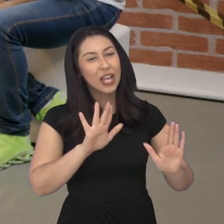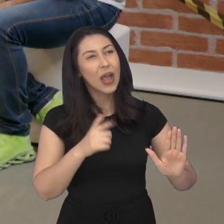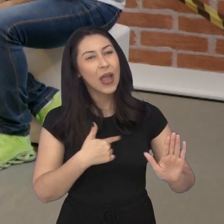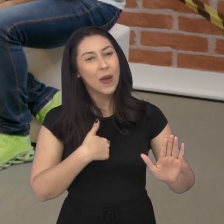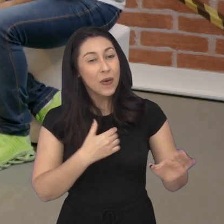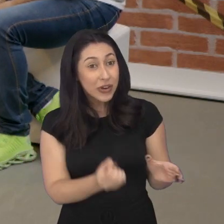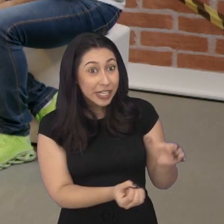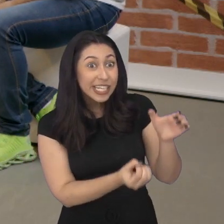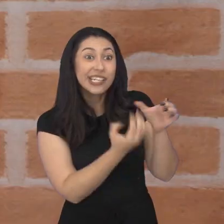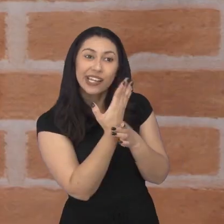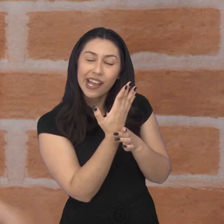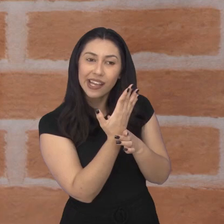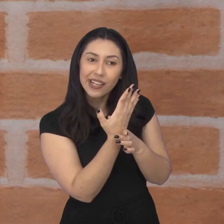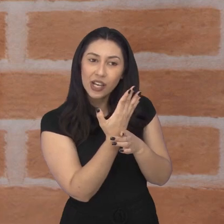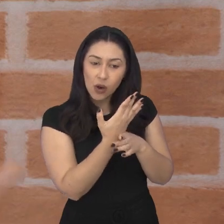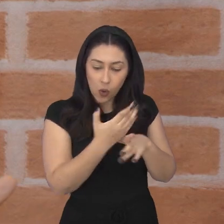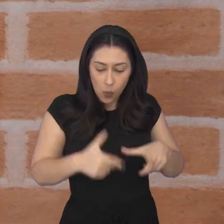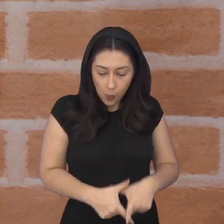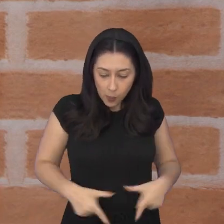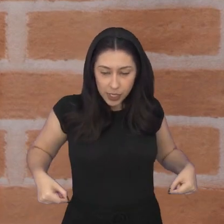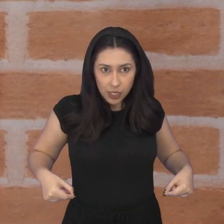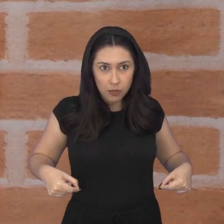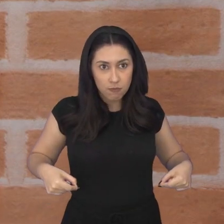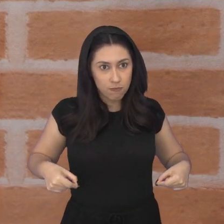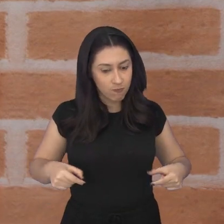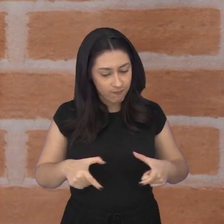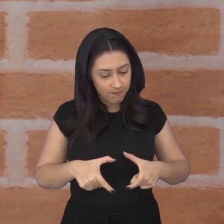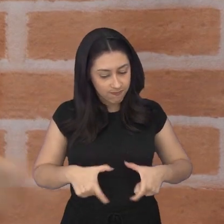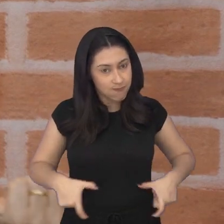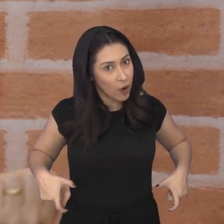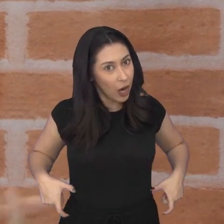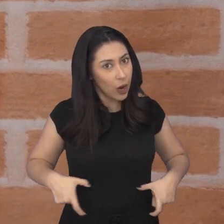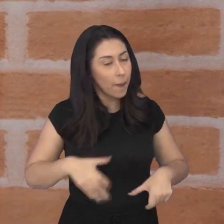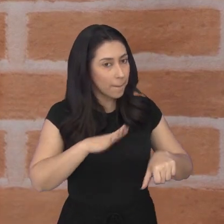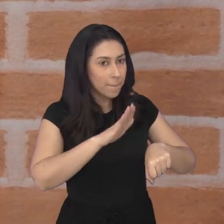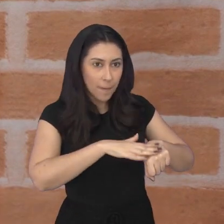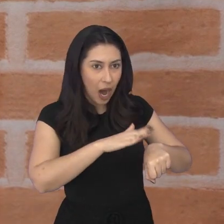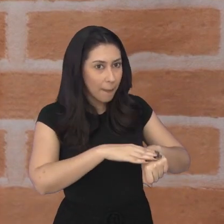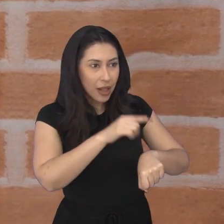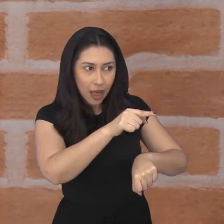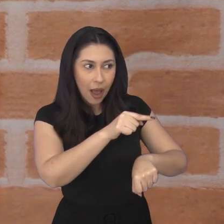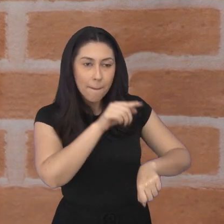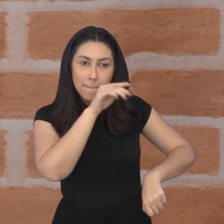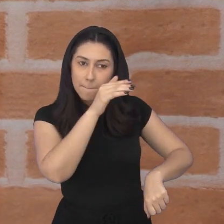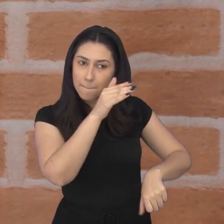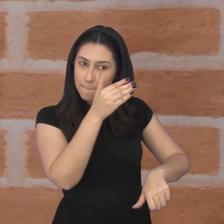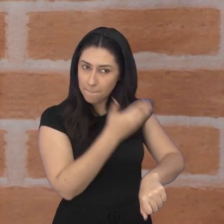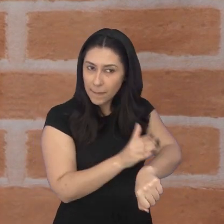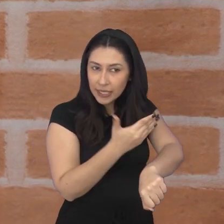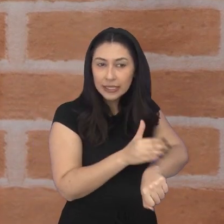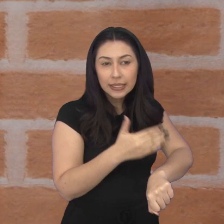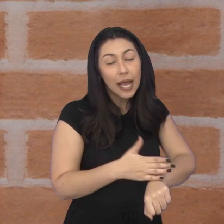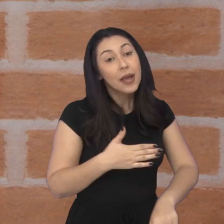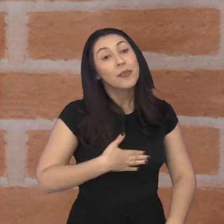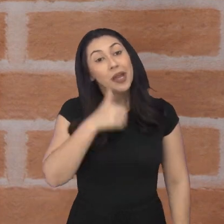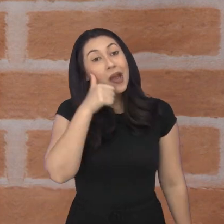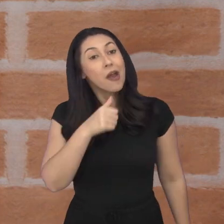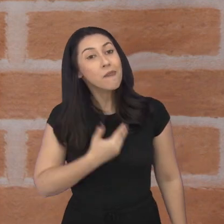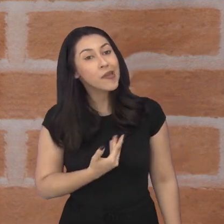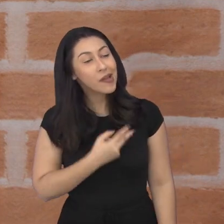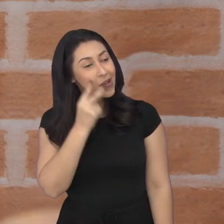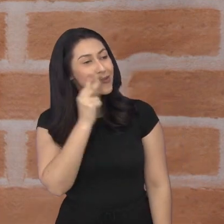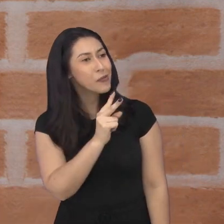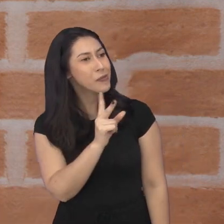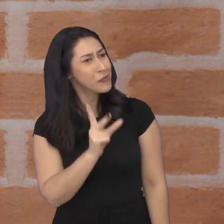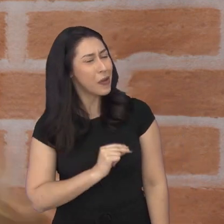próprio sunkini, né? Na época, um biquíni para treinamento. Sim, sim. E aí a minha amiga falou assim, poxa, que legal isso. Eu falei assim, mas eu fiz porque eu nadava costas,